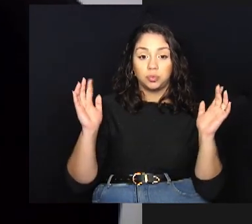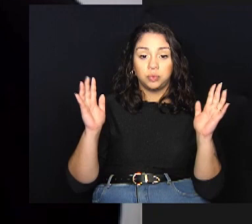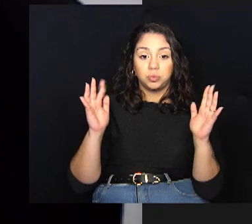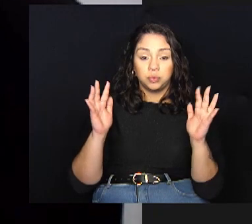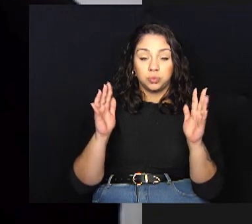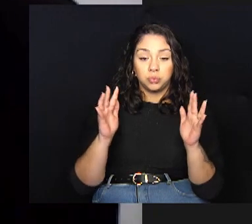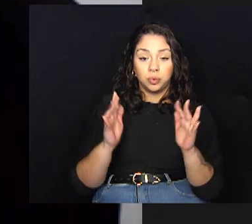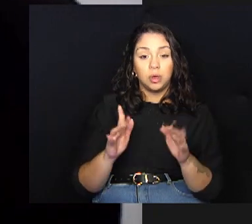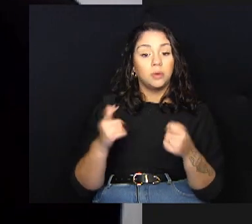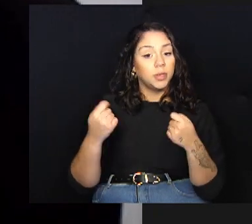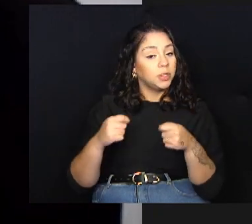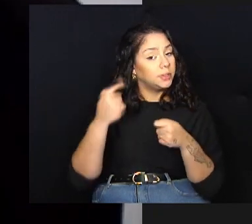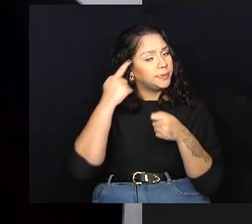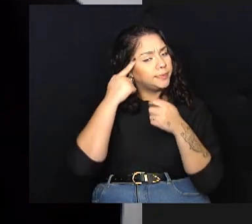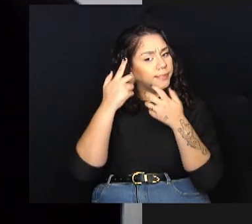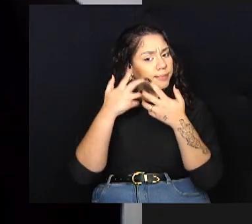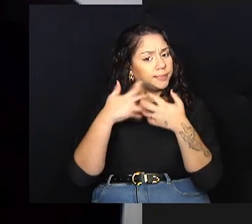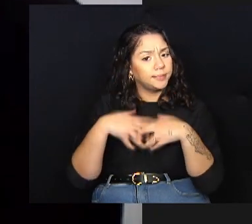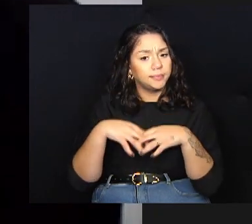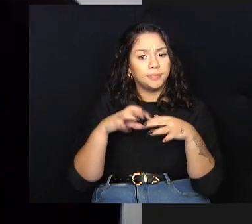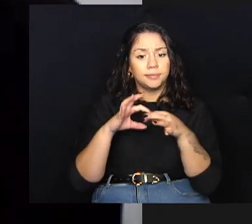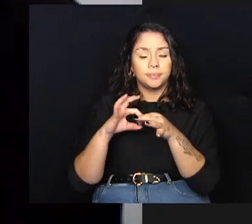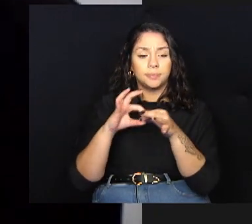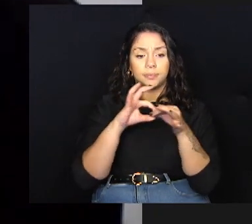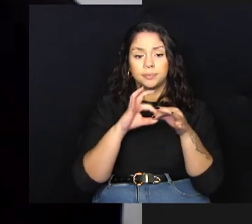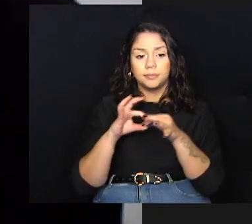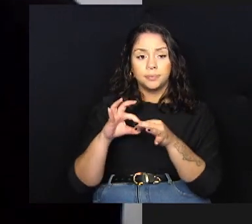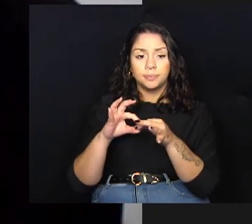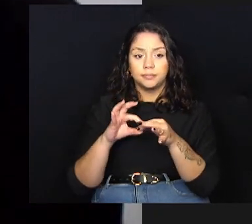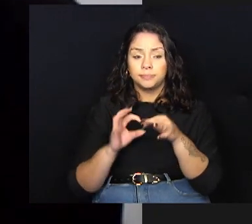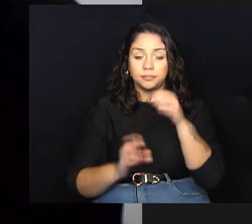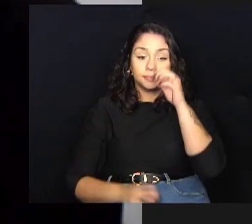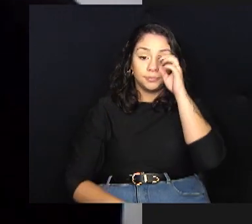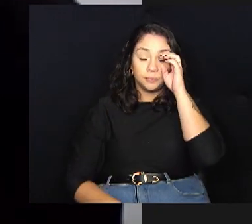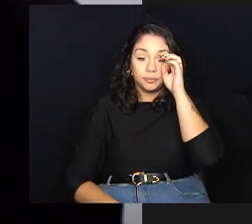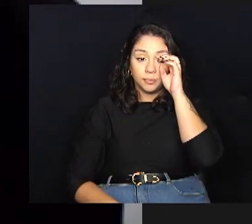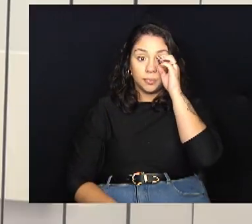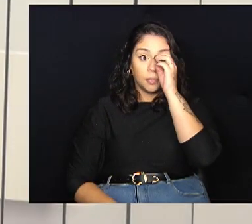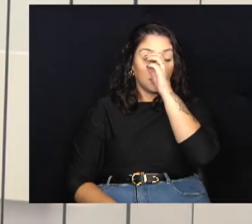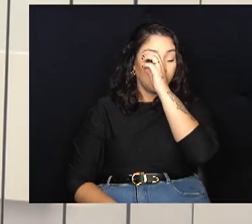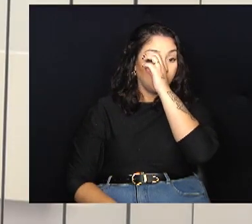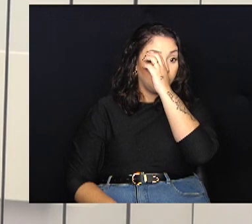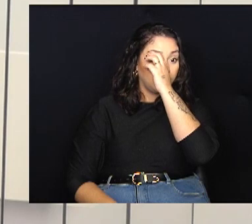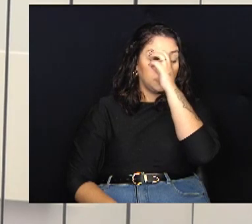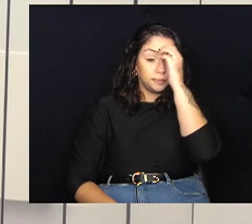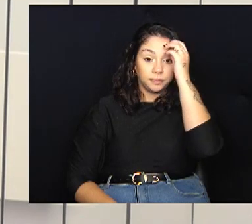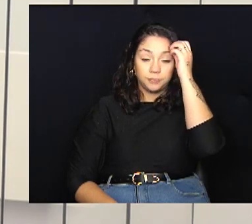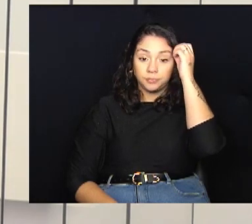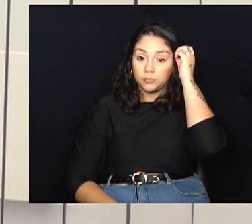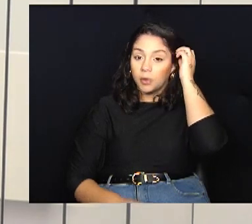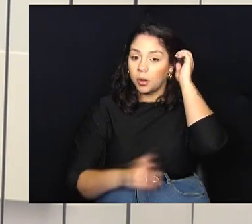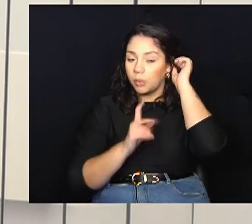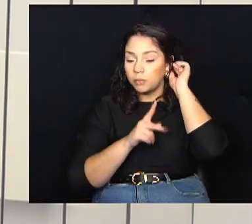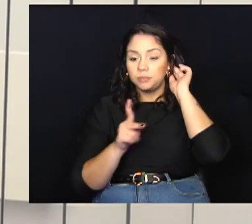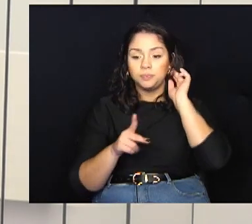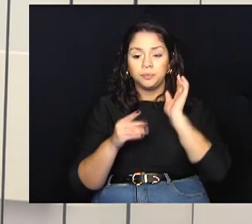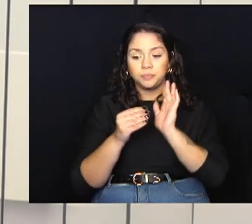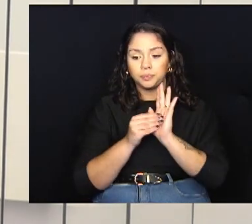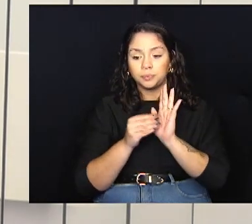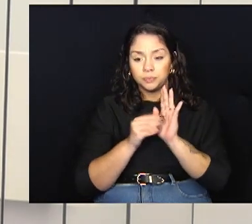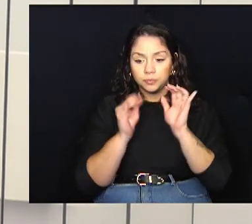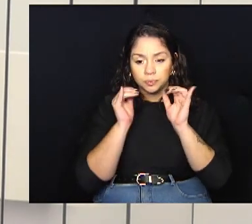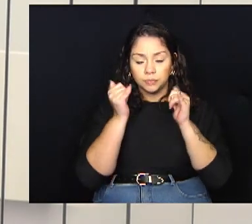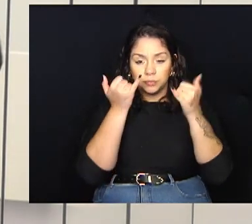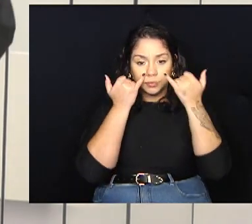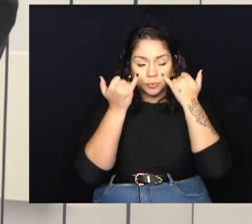tem que ser pensada no seu conjunto né o professor Ainda faltam serem divulgados algumas informações